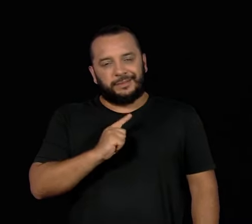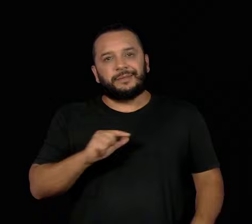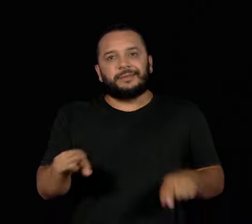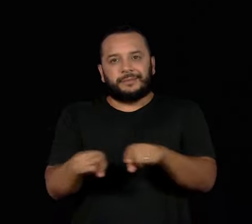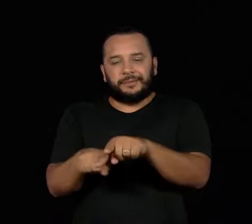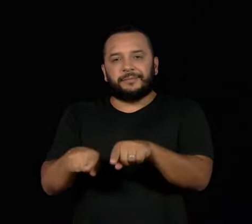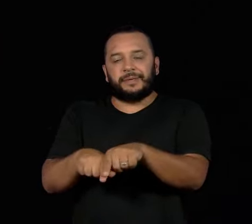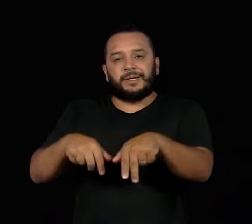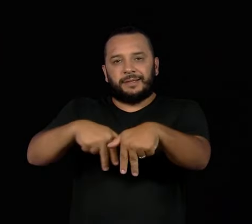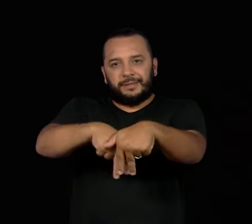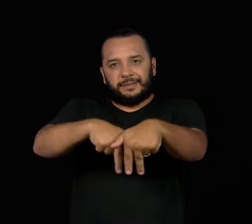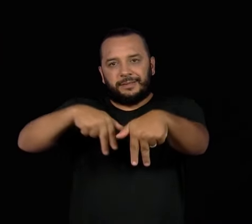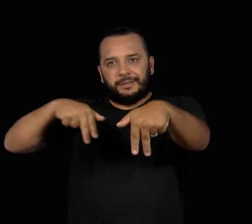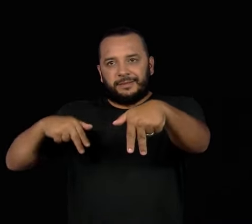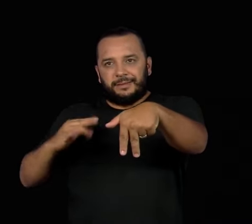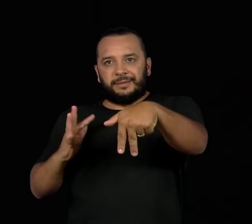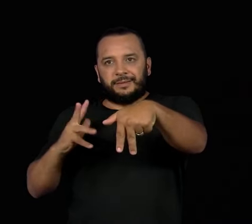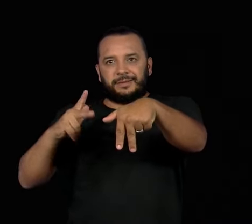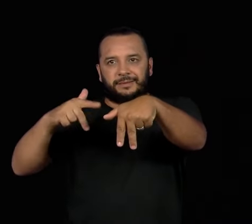ancestrais.